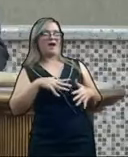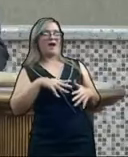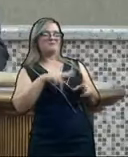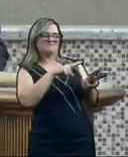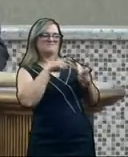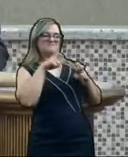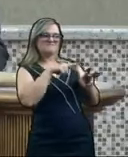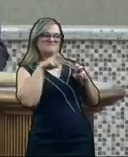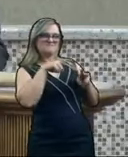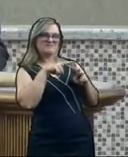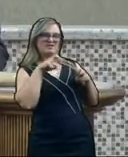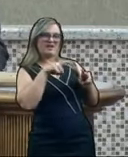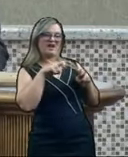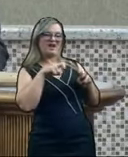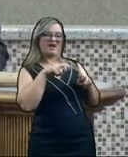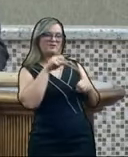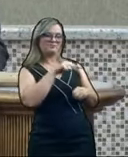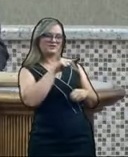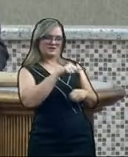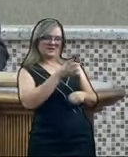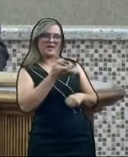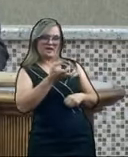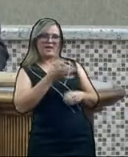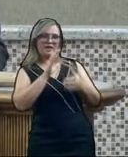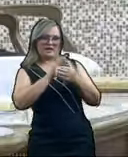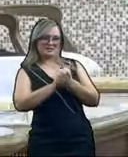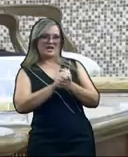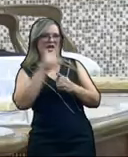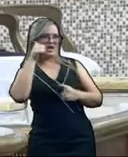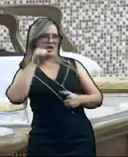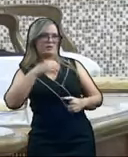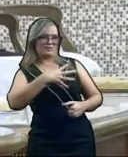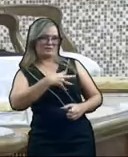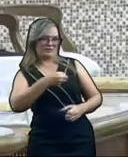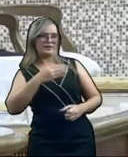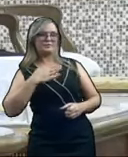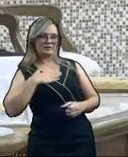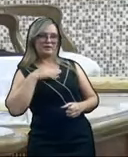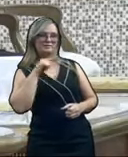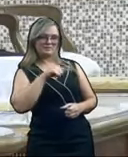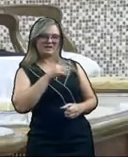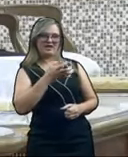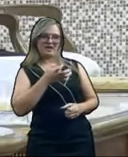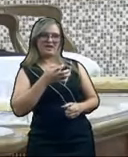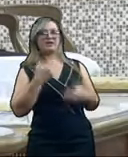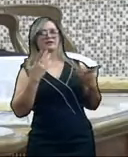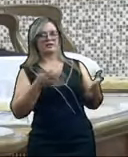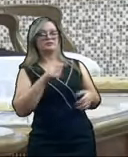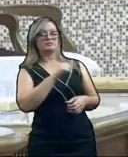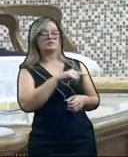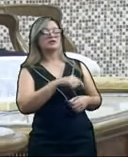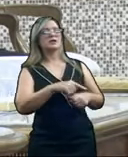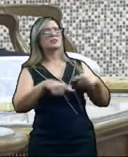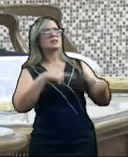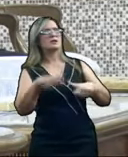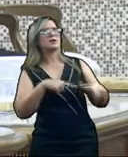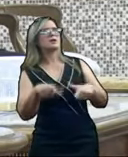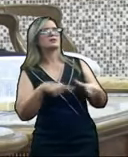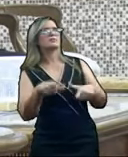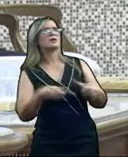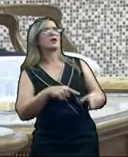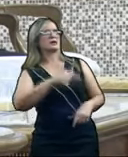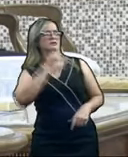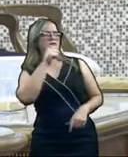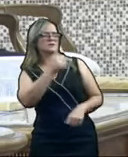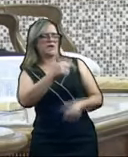anos de serviço Oi Micaele eu te amo demais vai eu não sei se eu dar com trabalhar sete anos sem ter você perto de mim primeiro e eu não